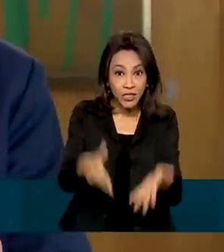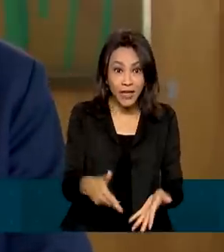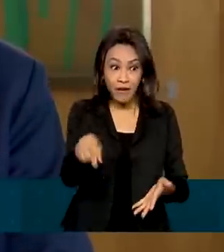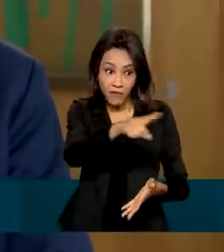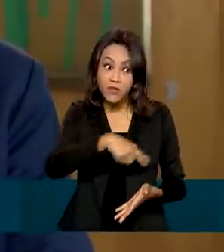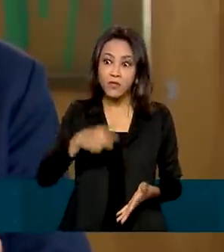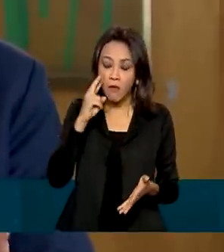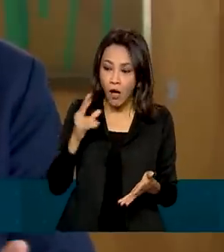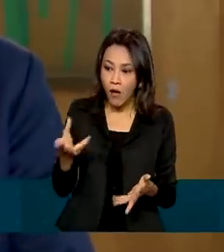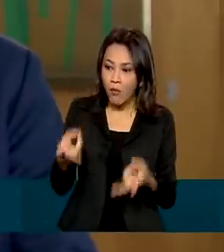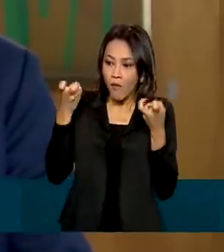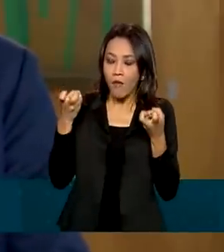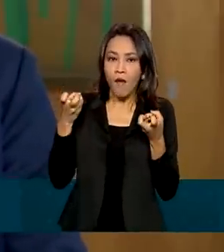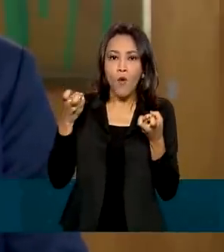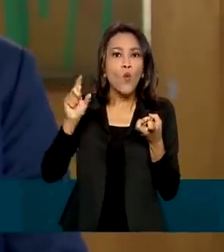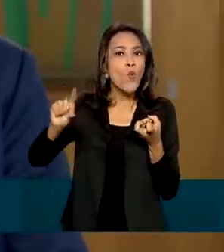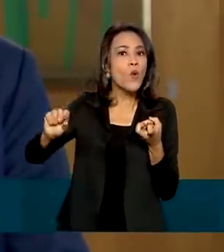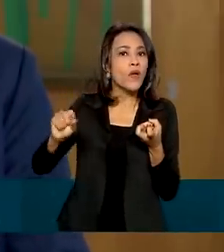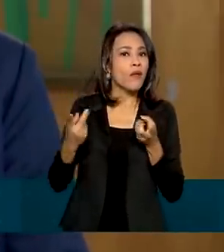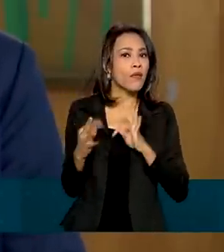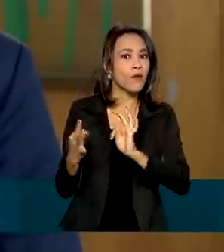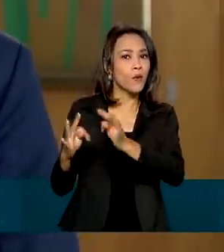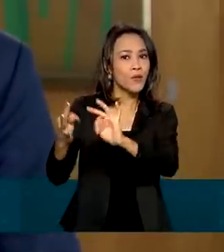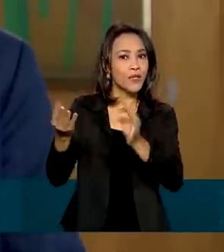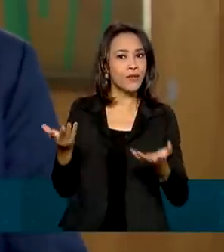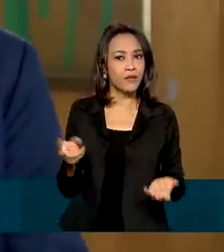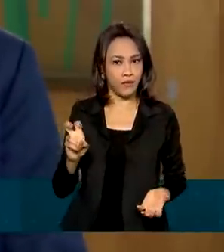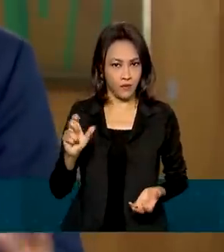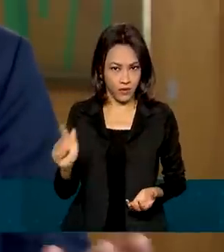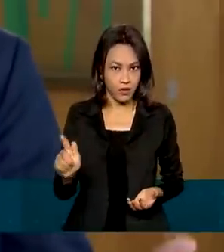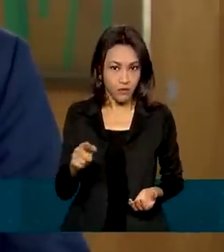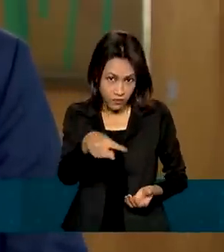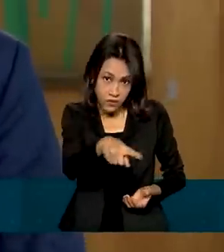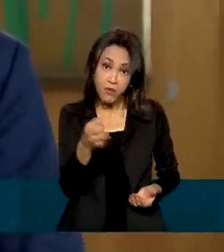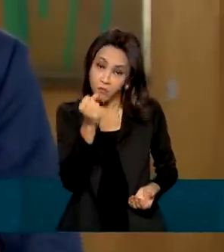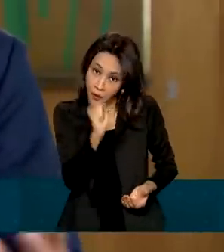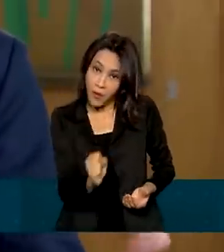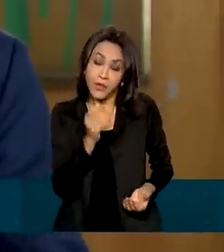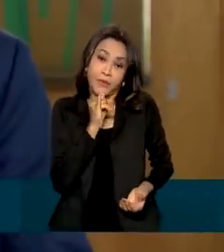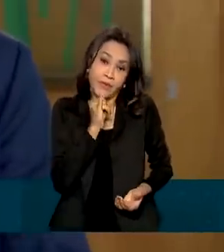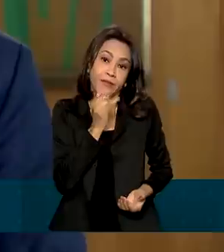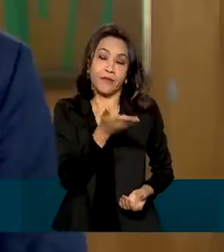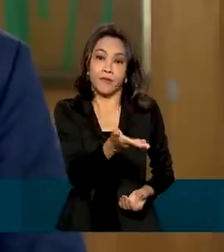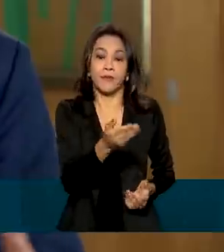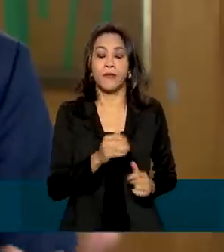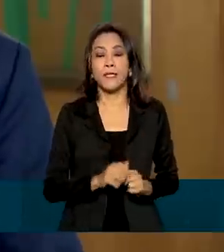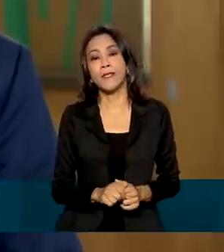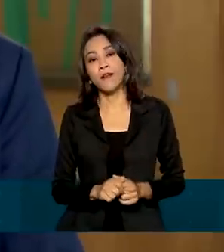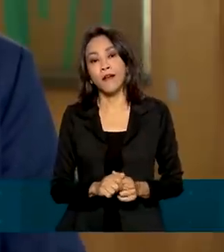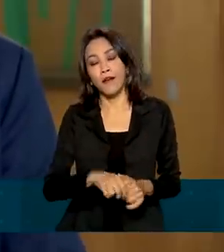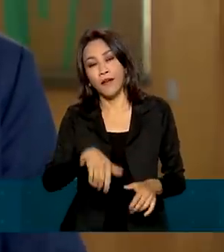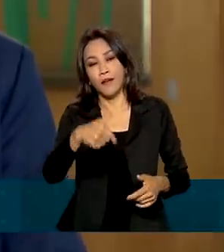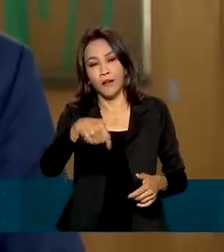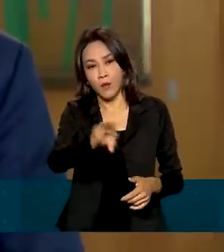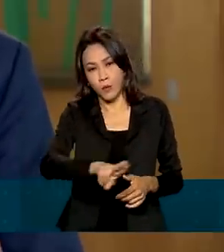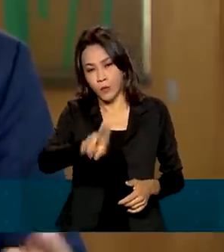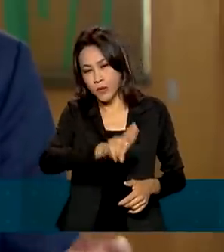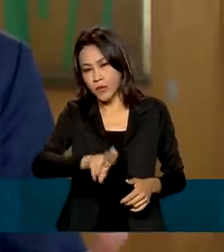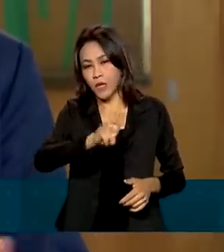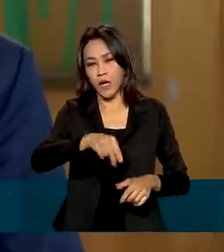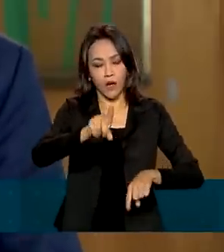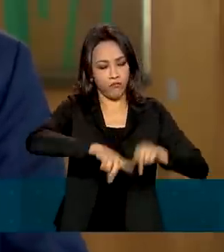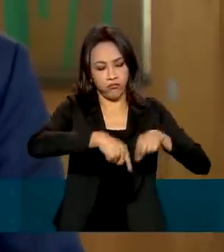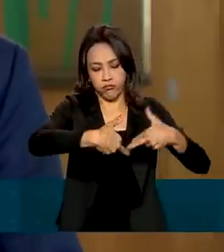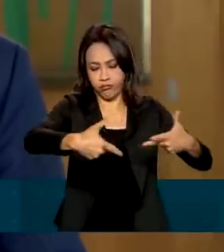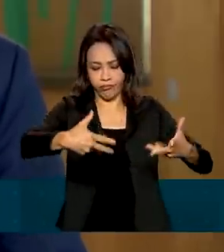vai ver o que é tecnologia. Você pode, por exemplo, operar equipamentos, né,